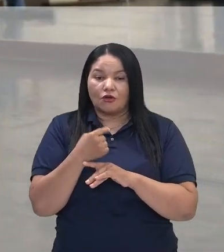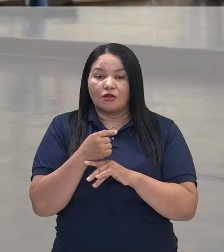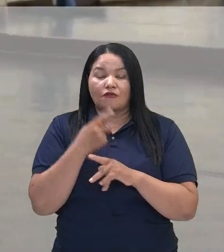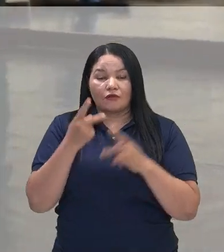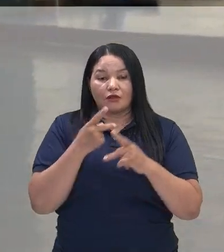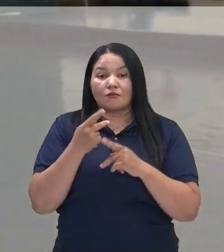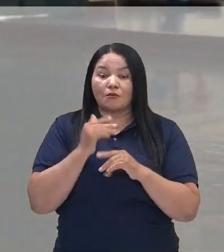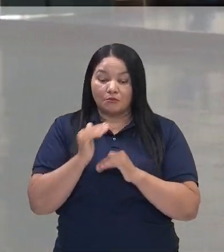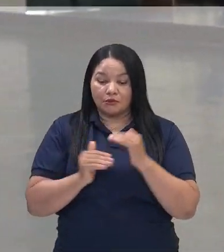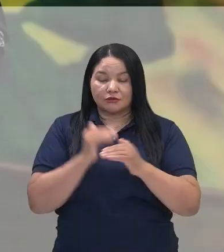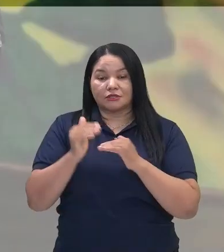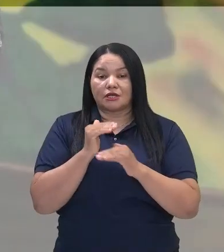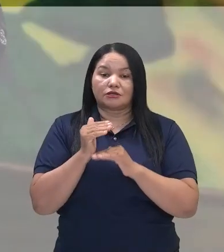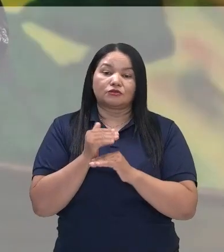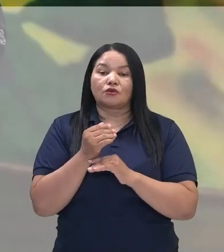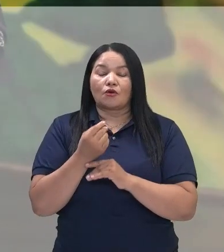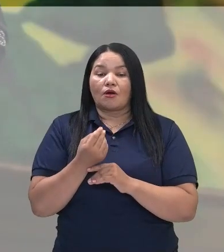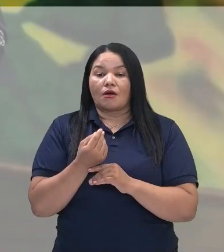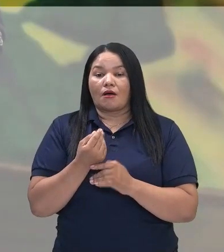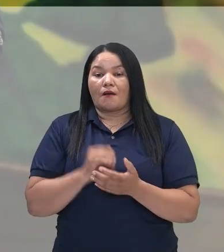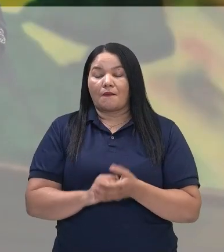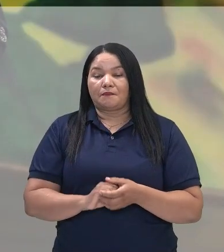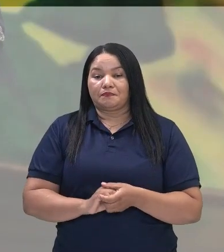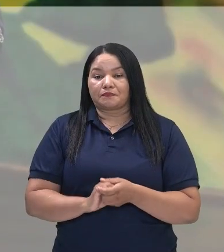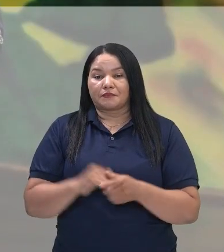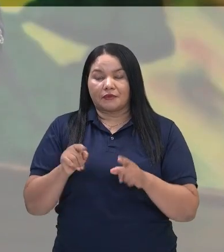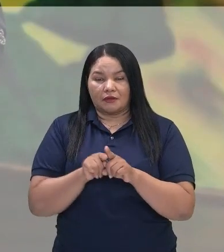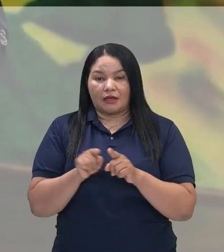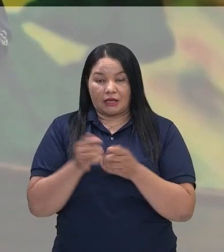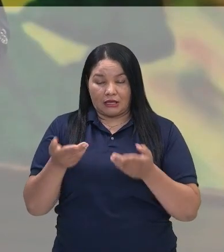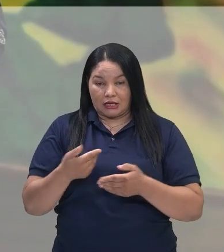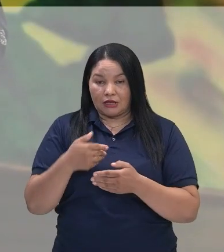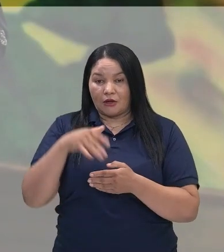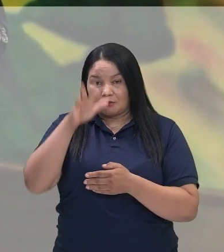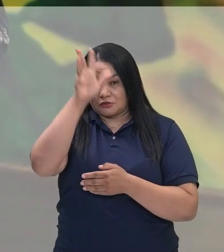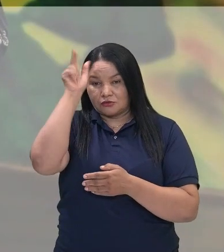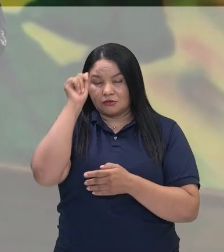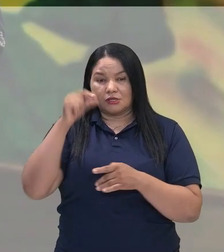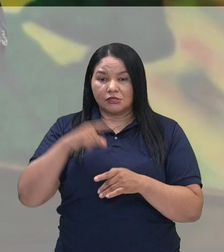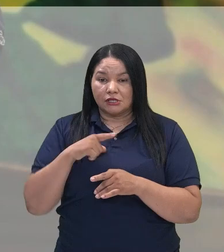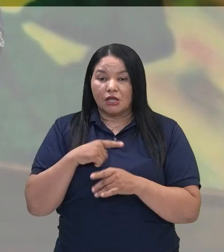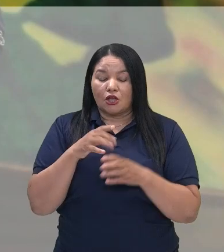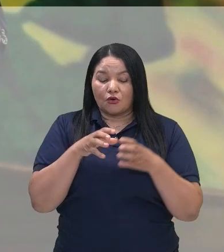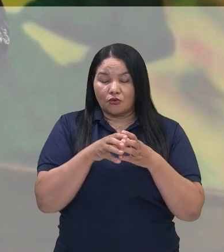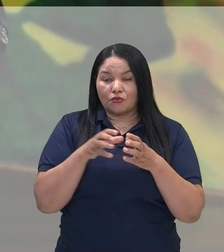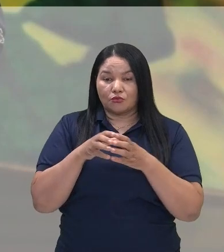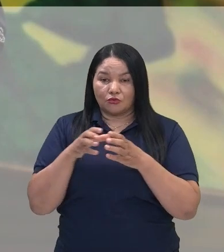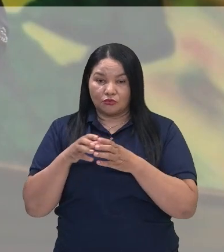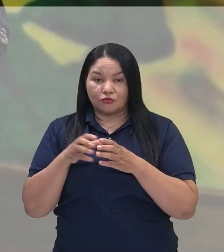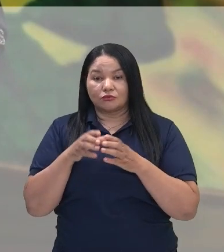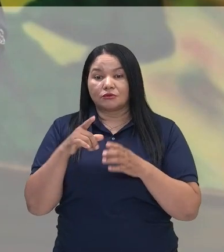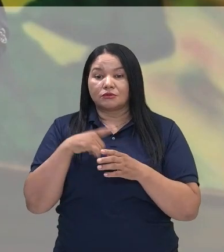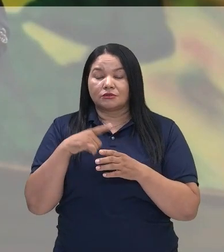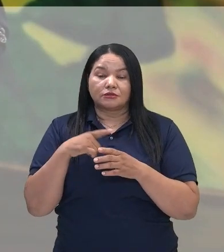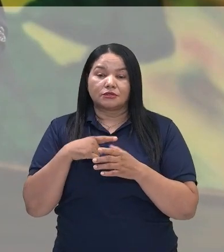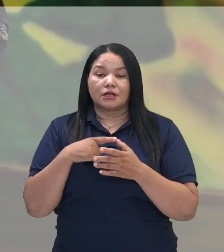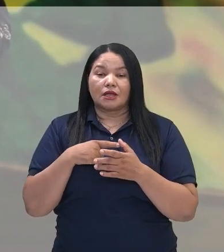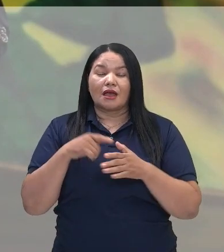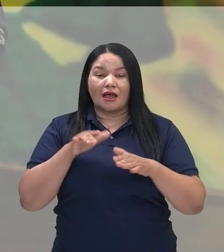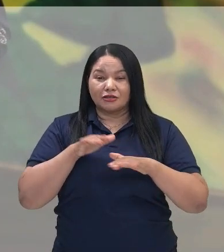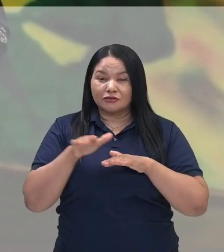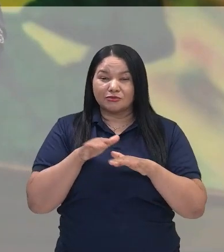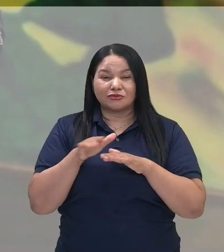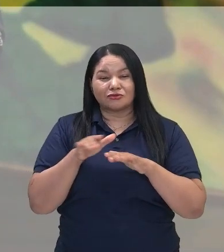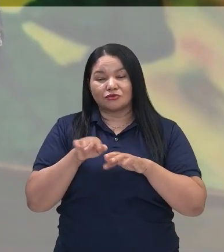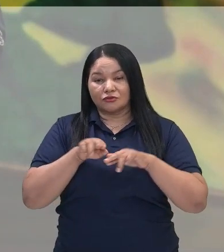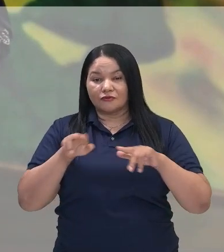processo colaborativo. Aqui no Amazonas, nós temos várias companhias que trabalham com essa linguagem da dança contemporânea,